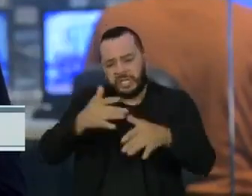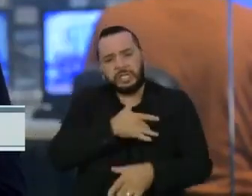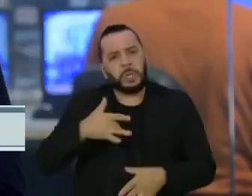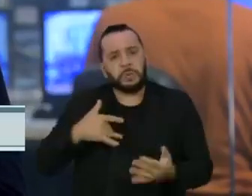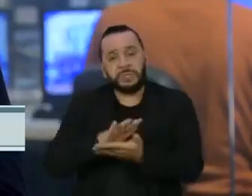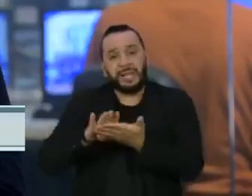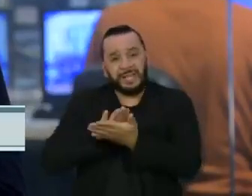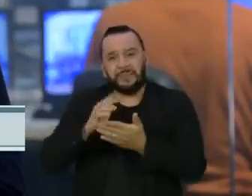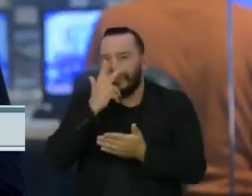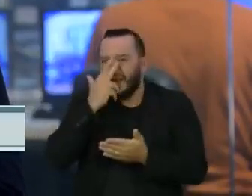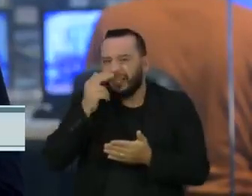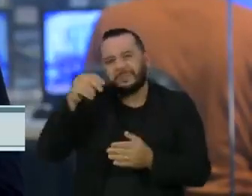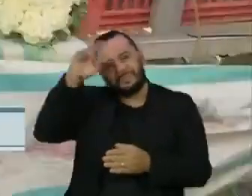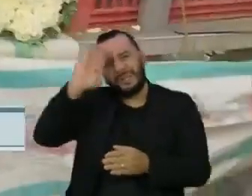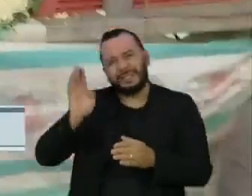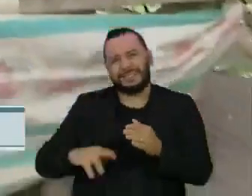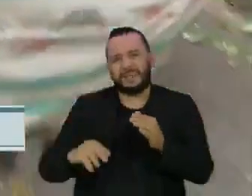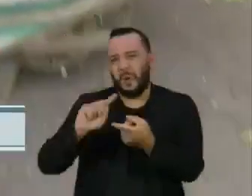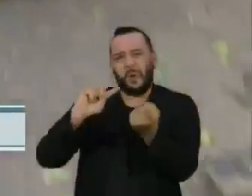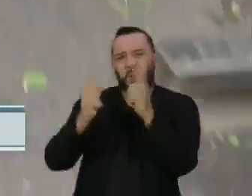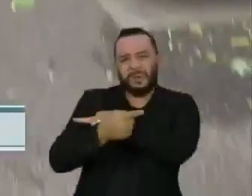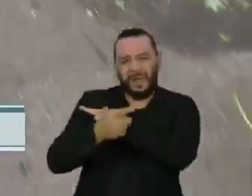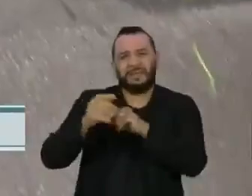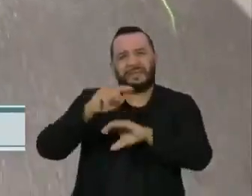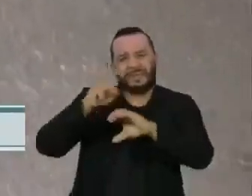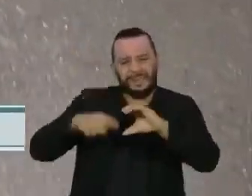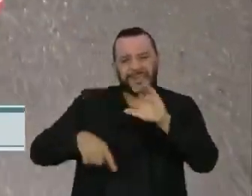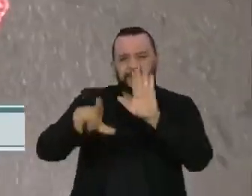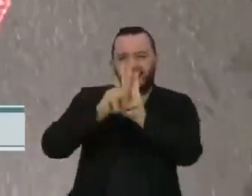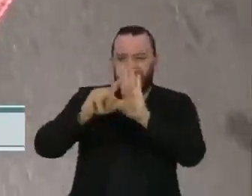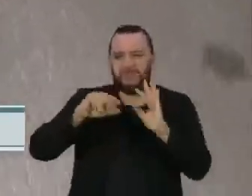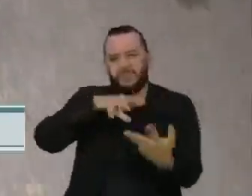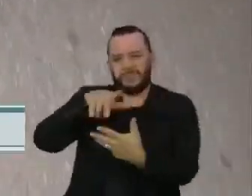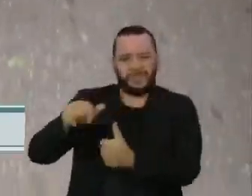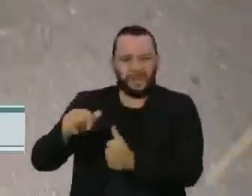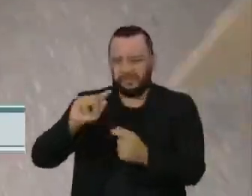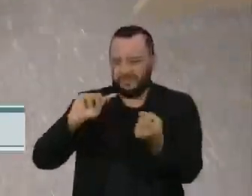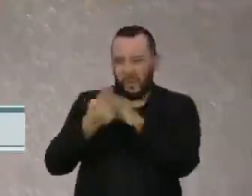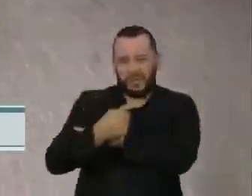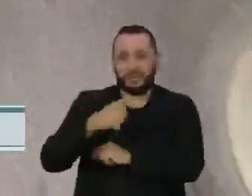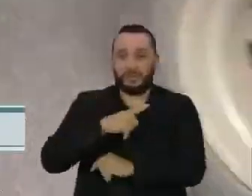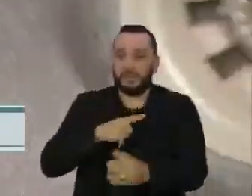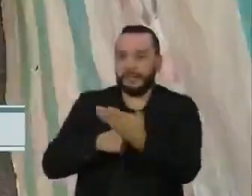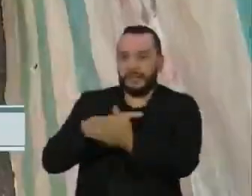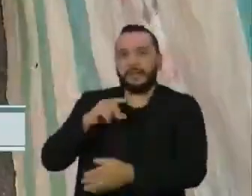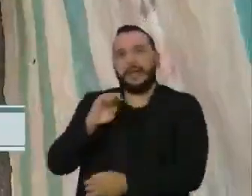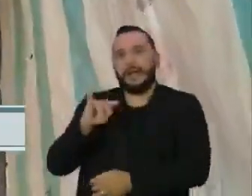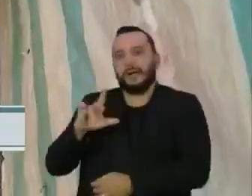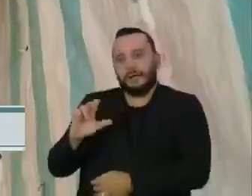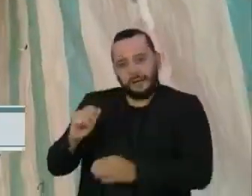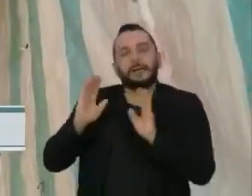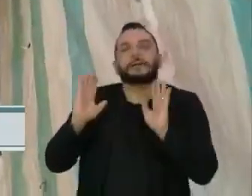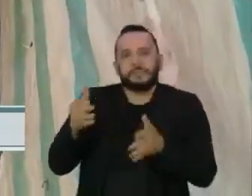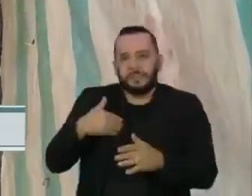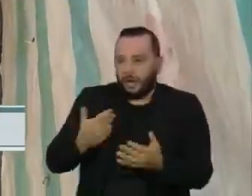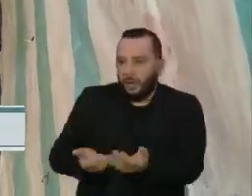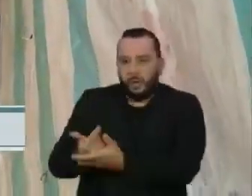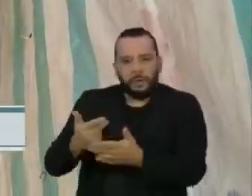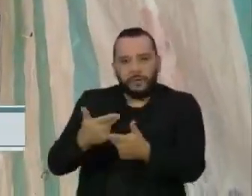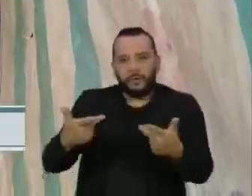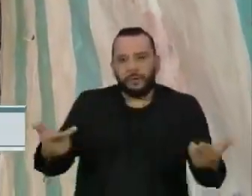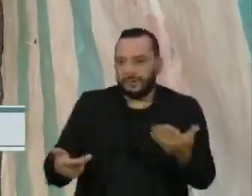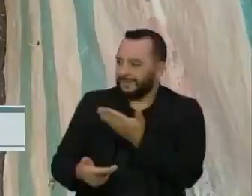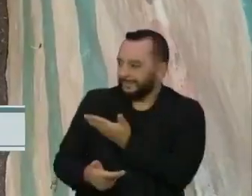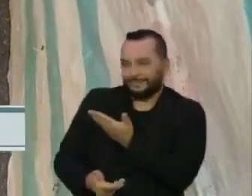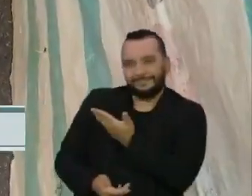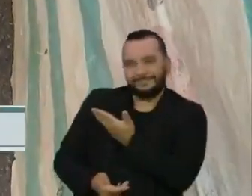da legislação mundial. Kaira sai da feira de sacola cheia. Alface, beterraba,